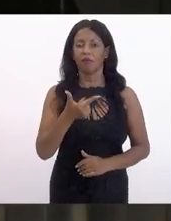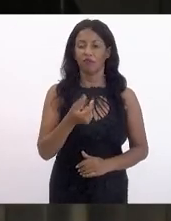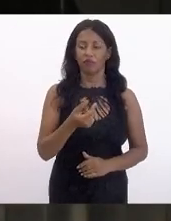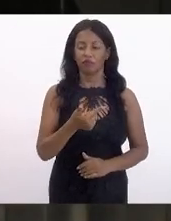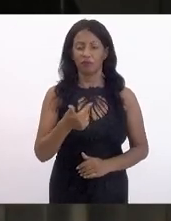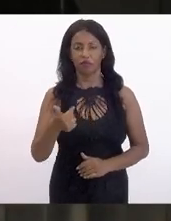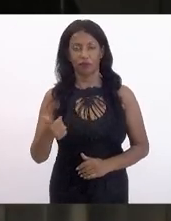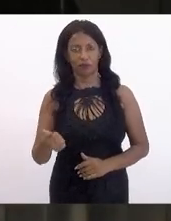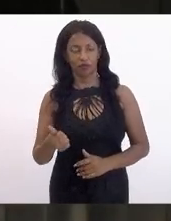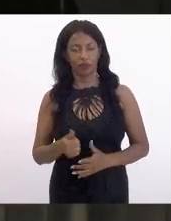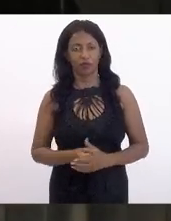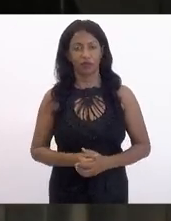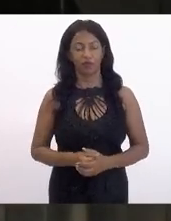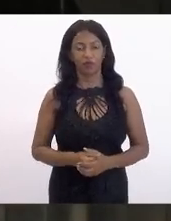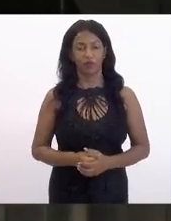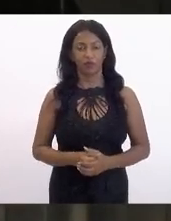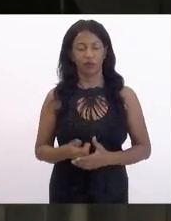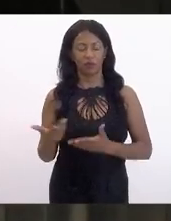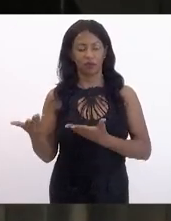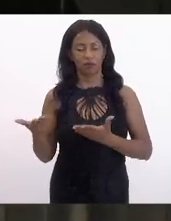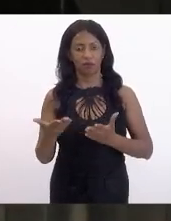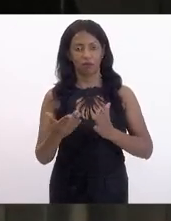2021 trás